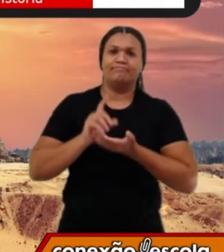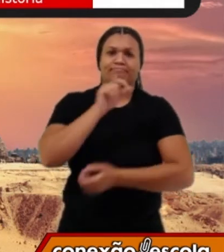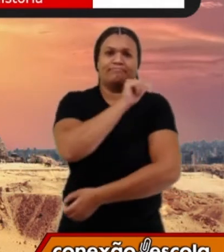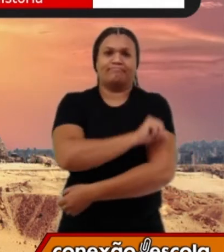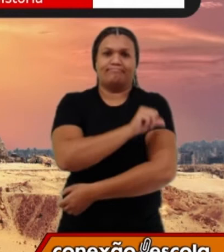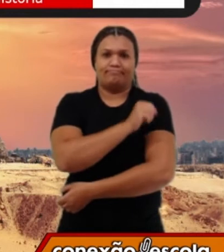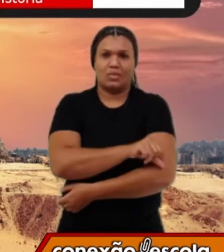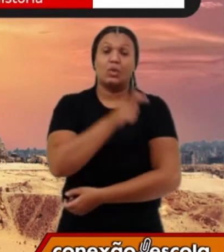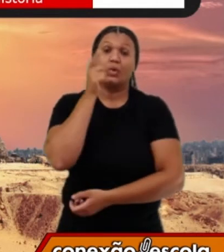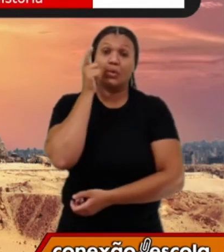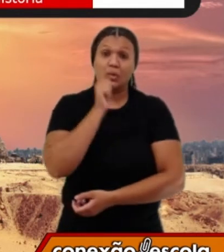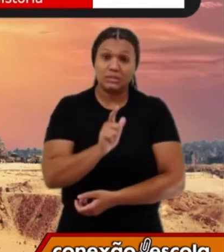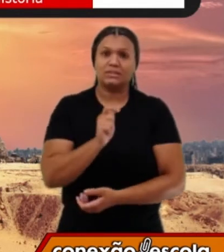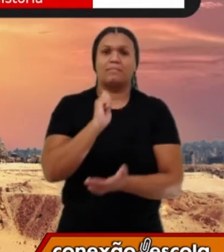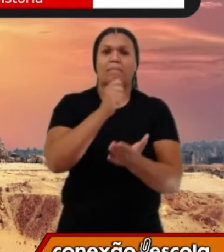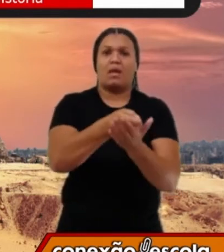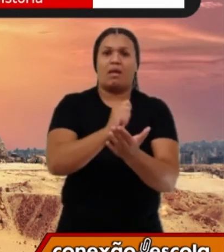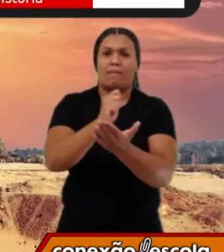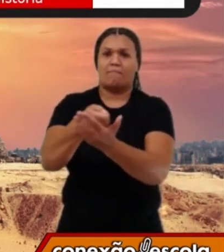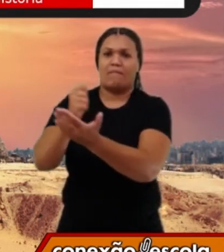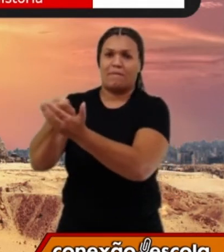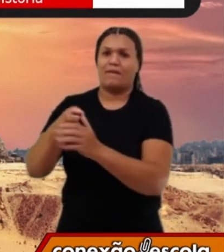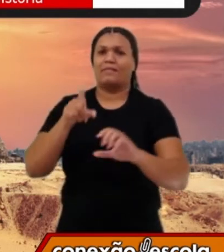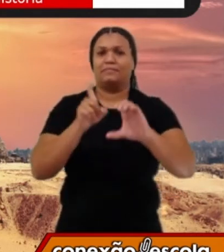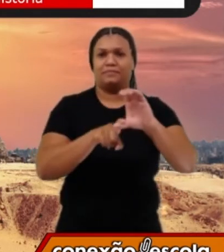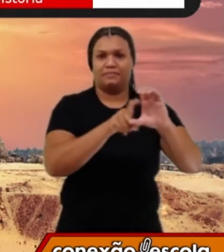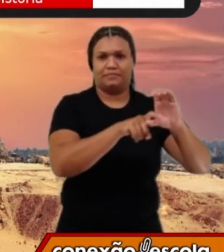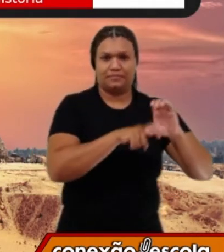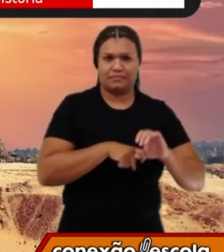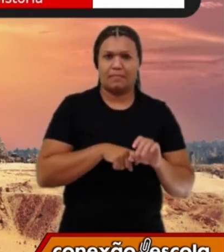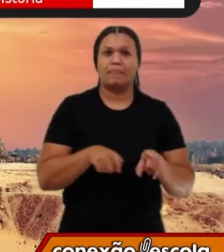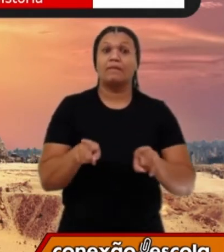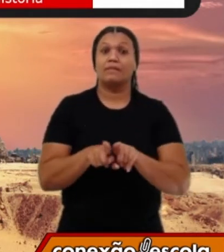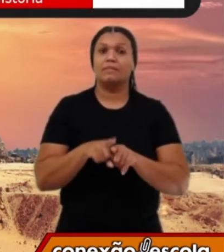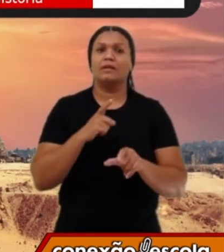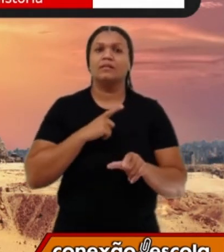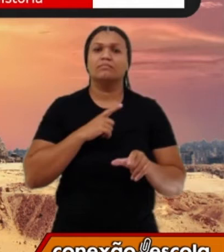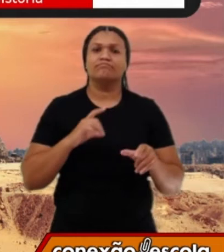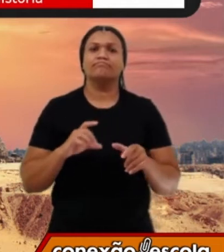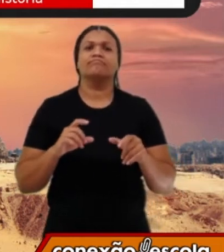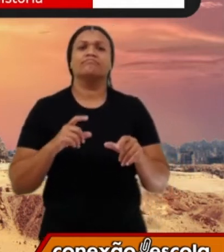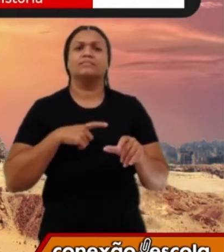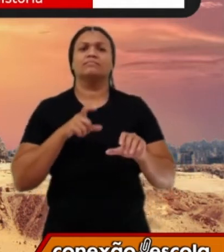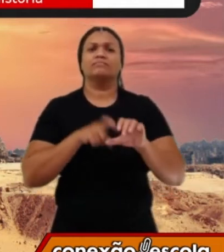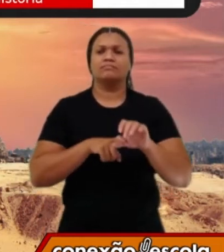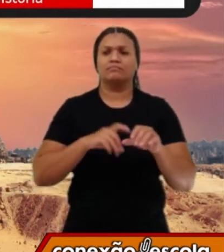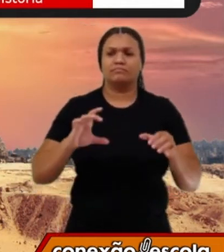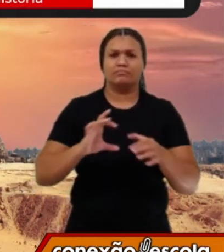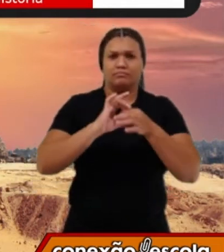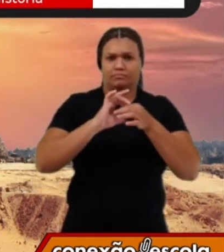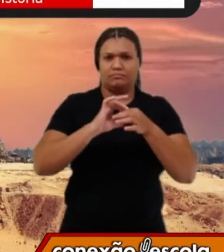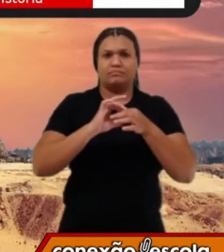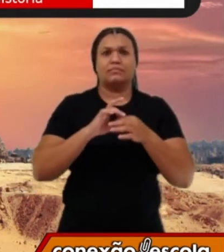Janeiro para cobrir essas dívidas. Nós temos ali o Convênio de Taubaté, que acontece em 1906